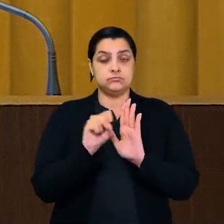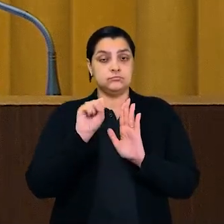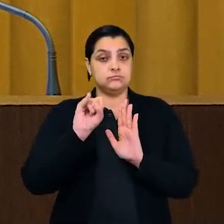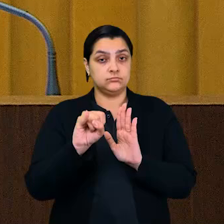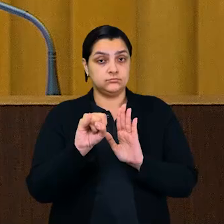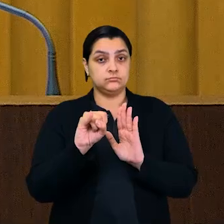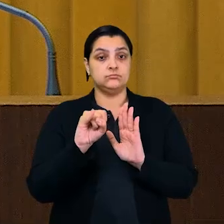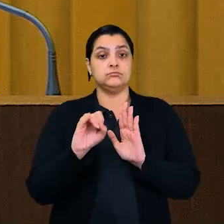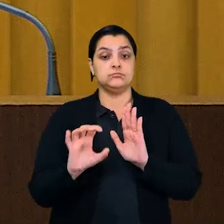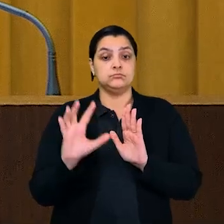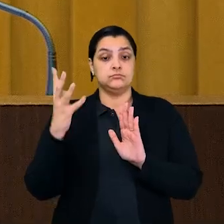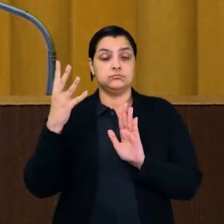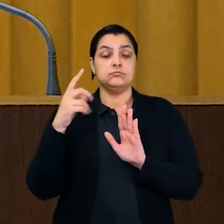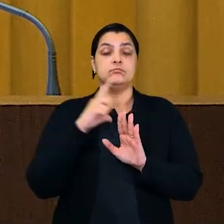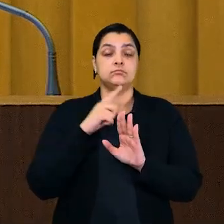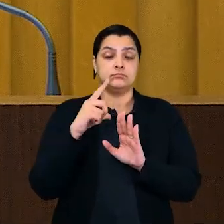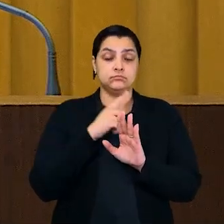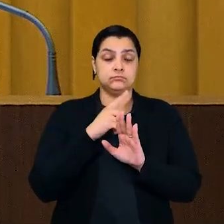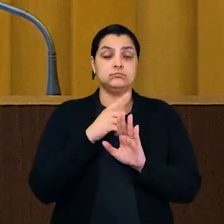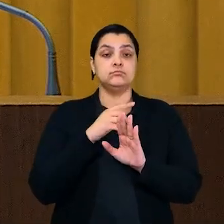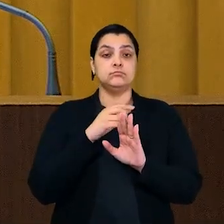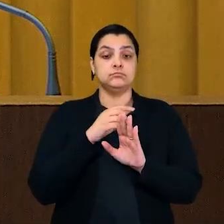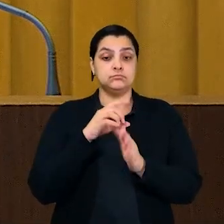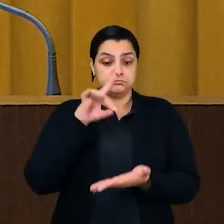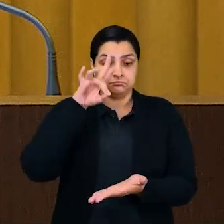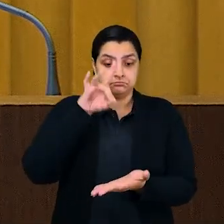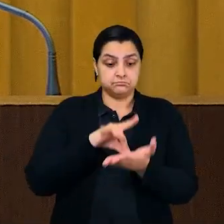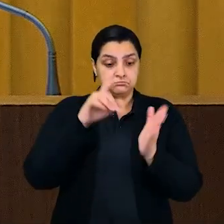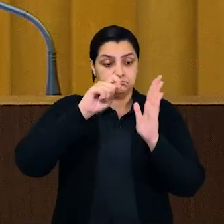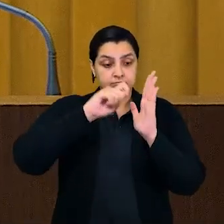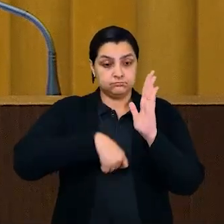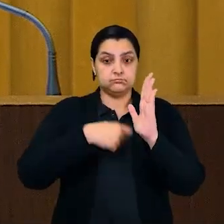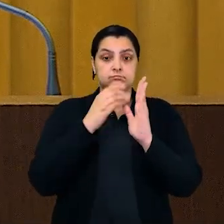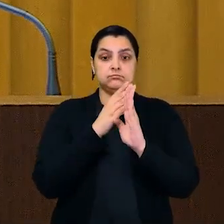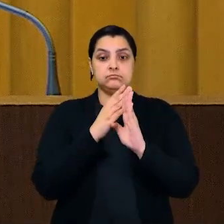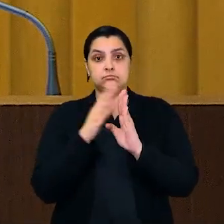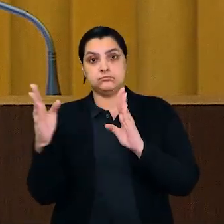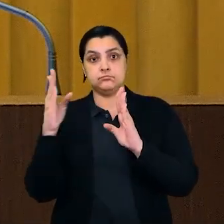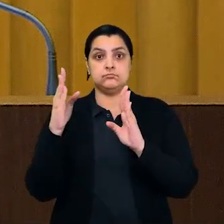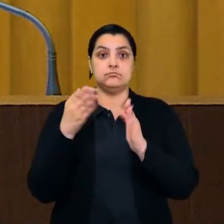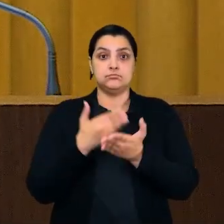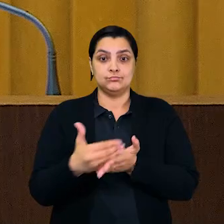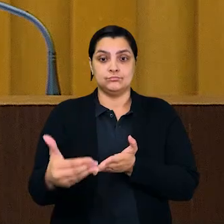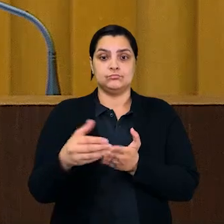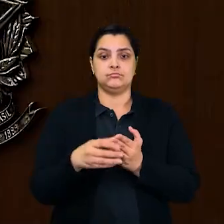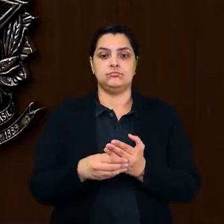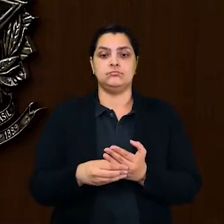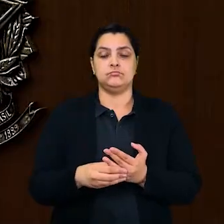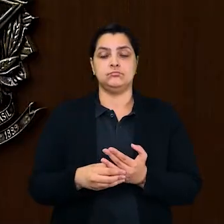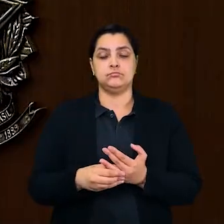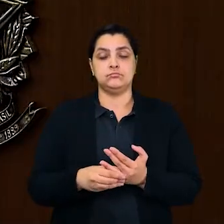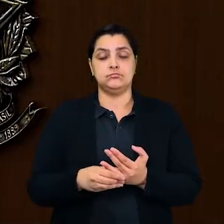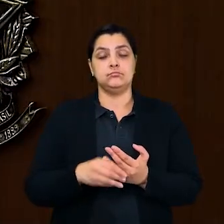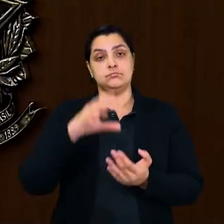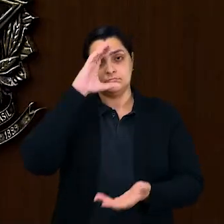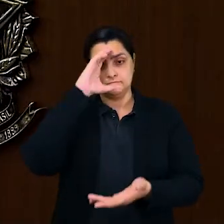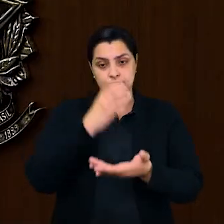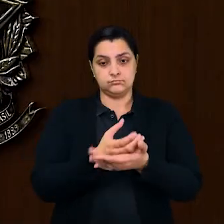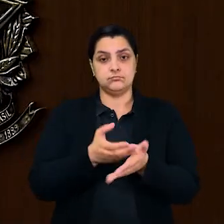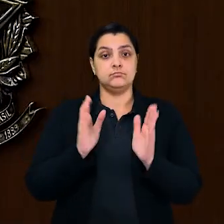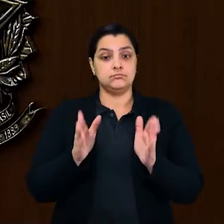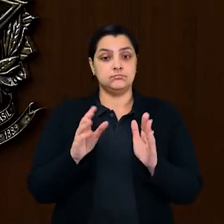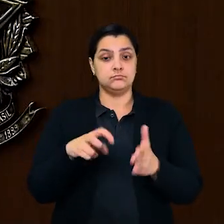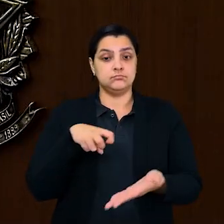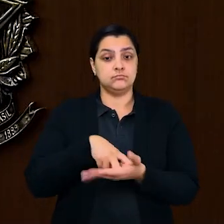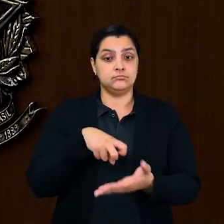cujos fatos geradores tenham se efetivado a partir de sua vigência. Diante da tese firmada,